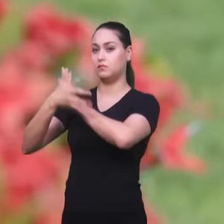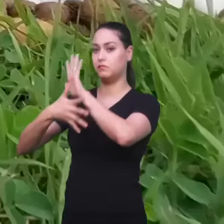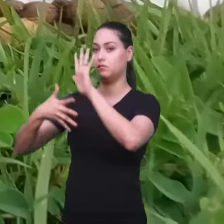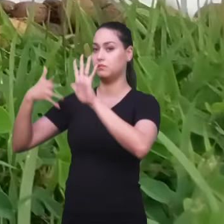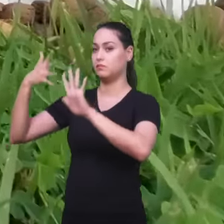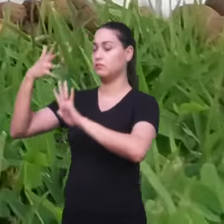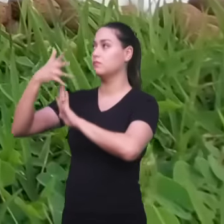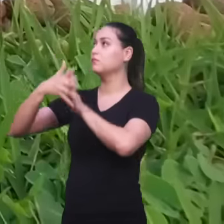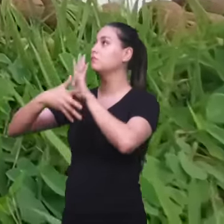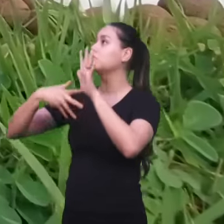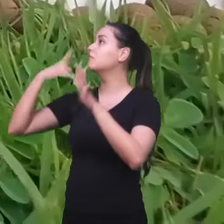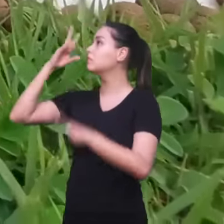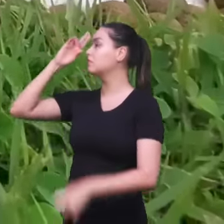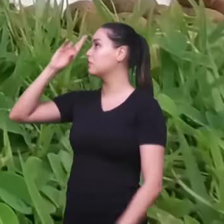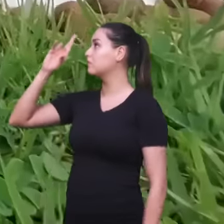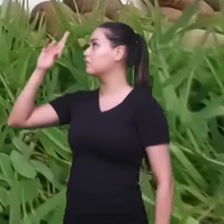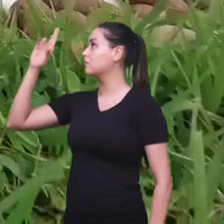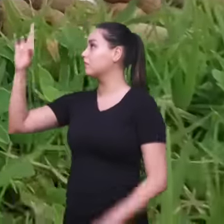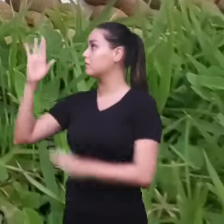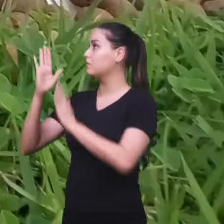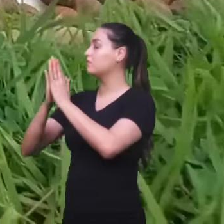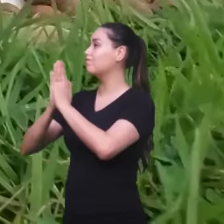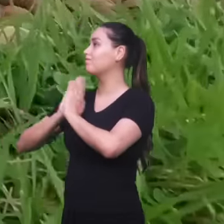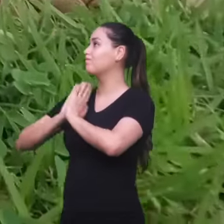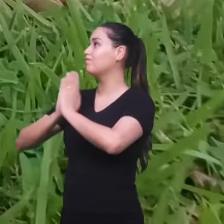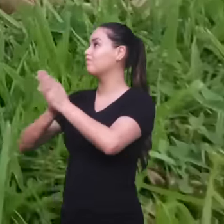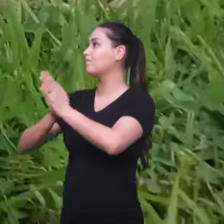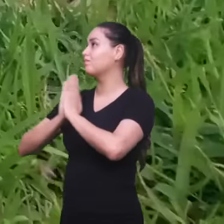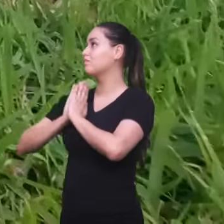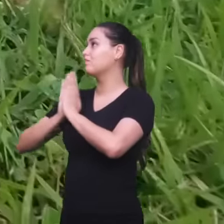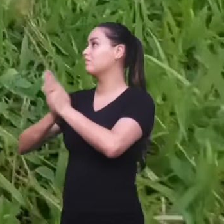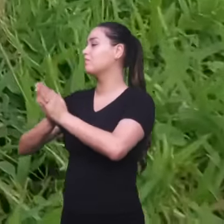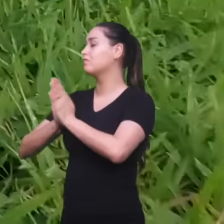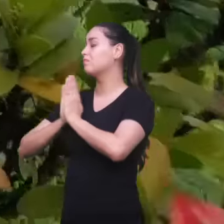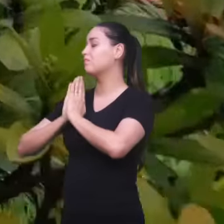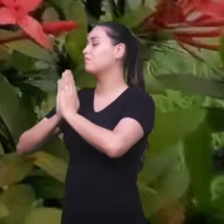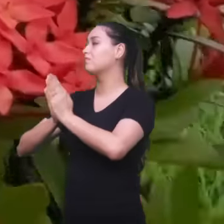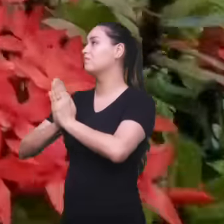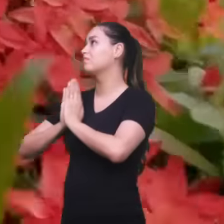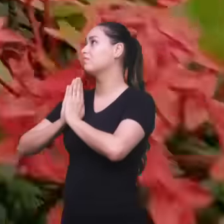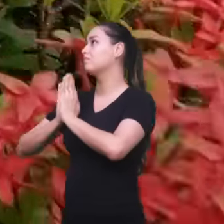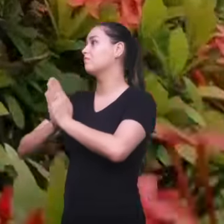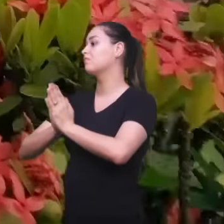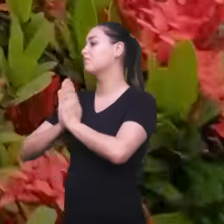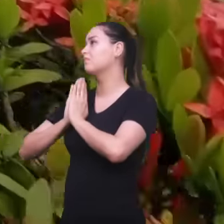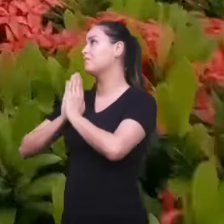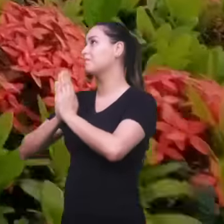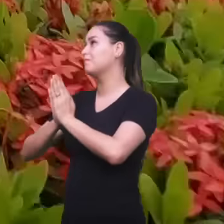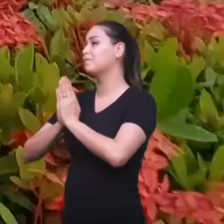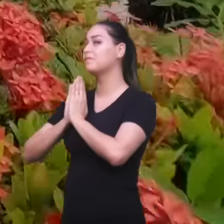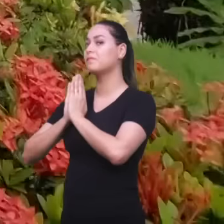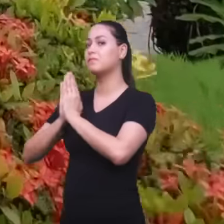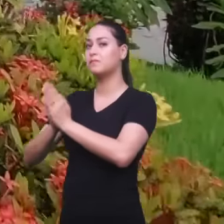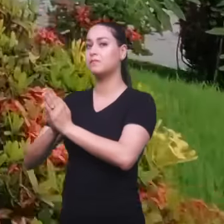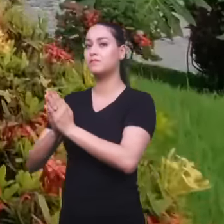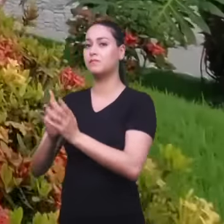Com a minha voz dá o Senhor sombrio